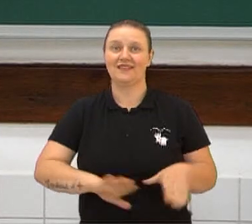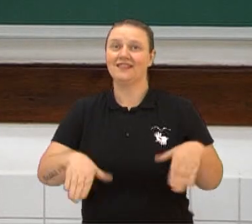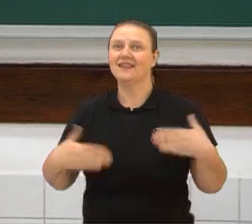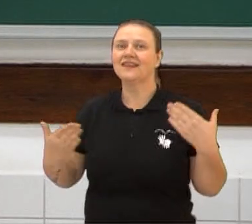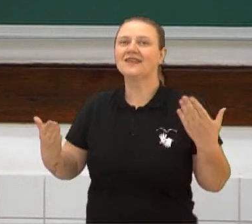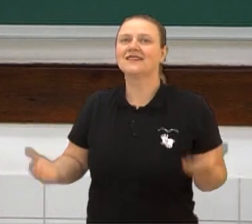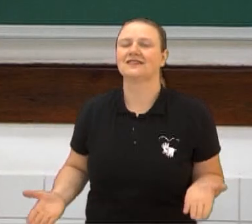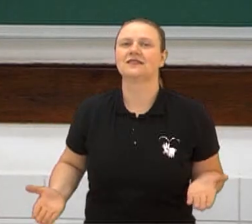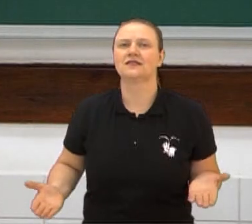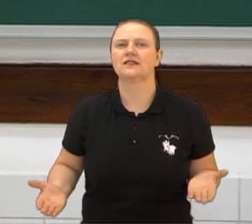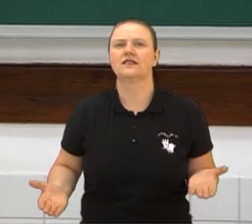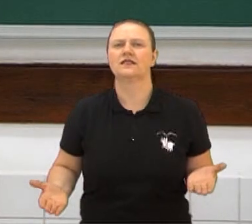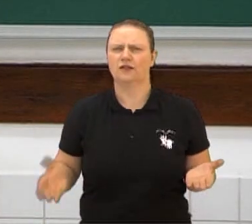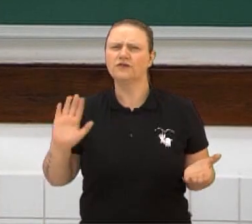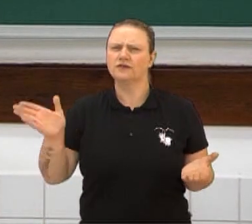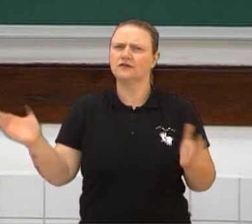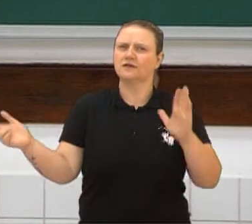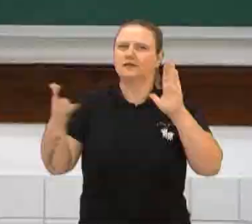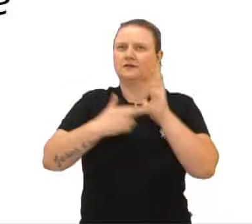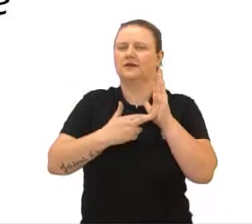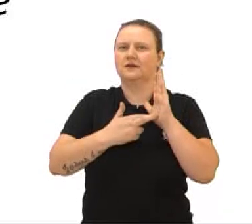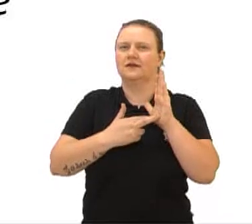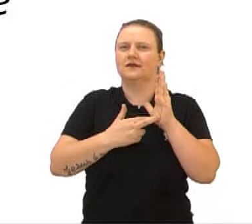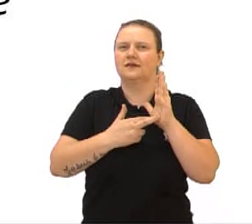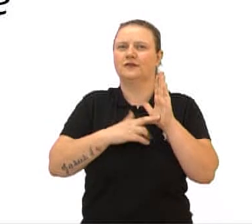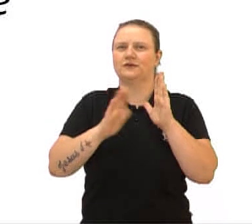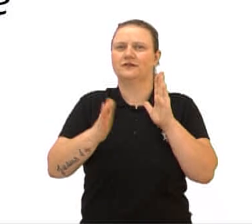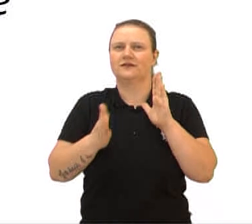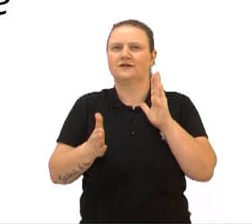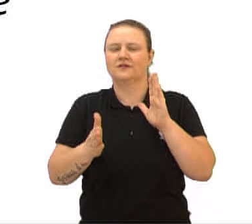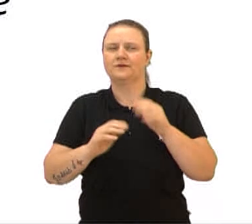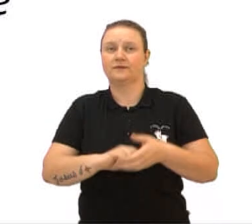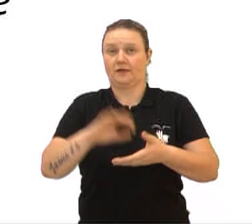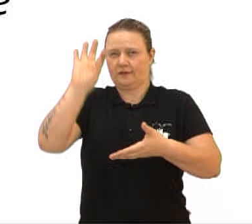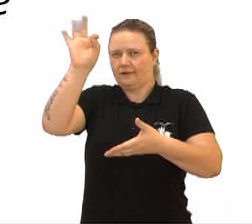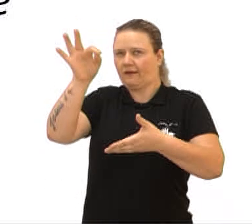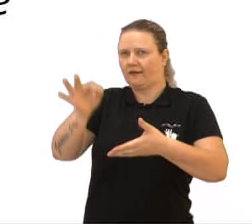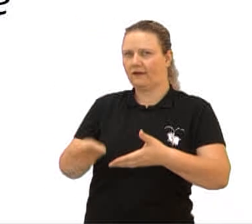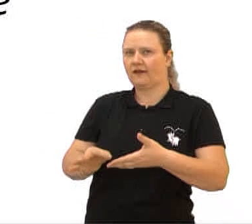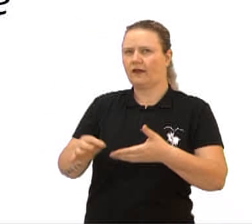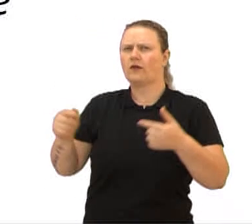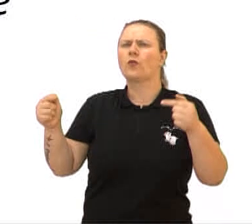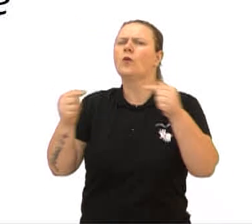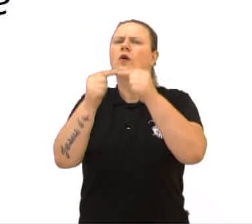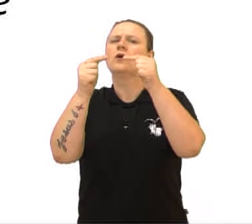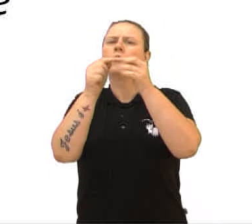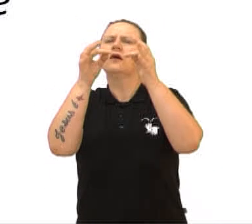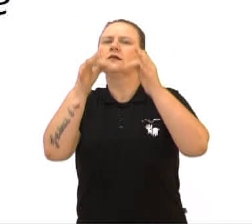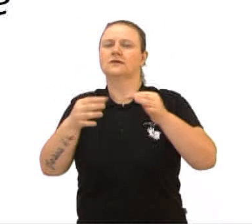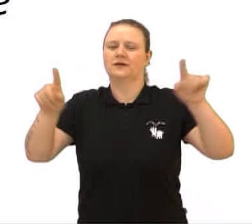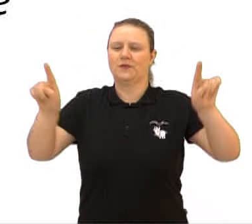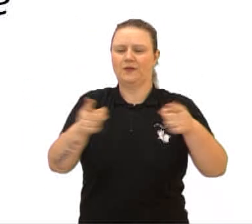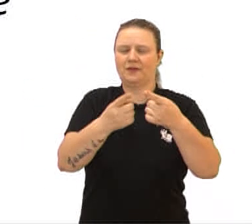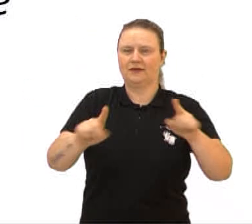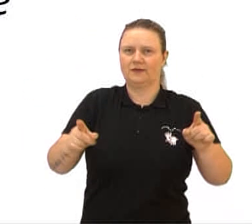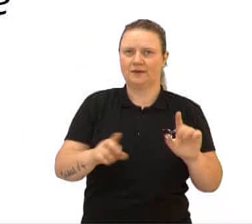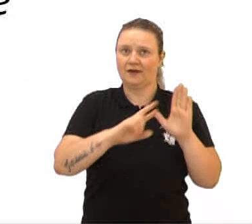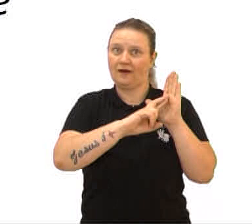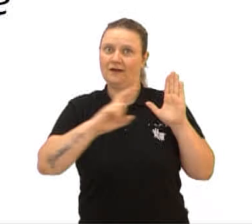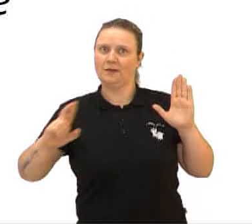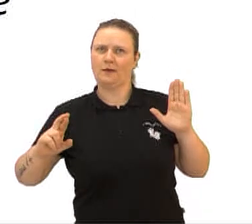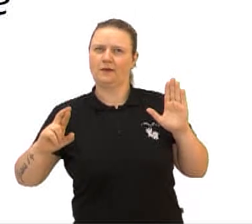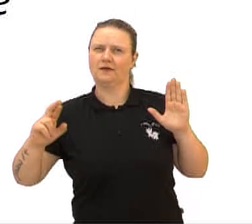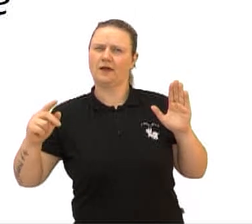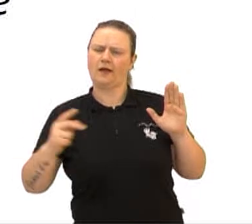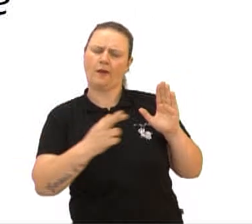Então, pessoal, já responderam? Vamos fazer a correção. De acordo com a canção, assinale as alternativas